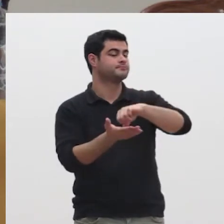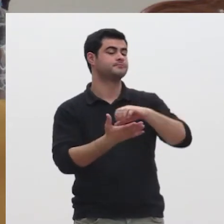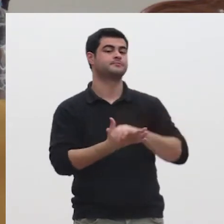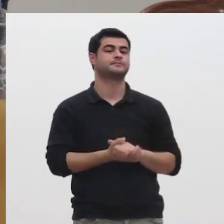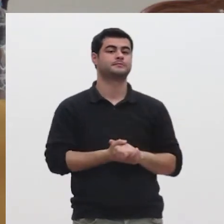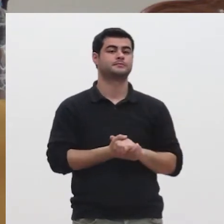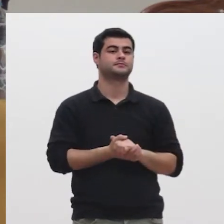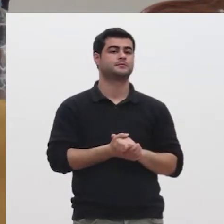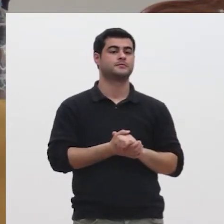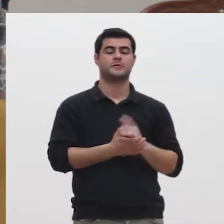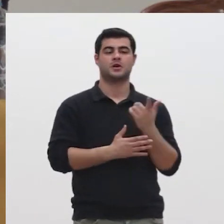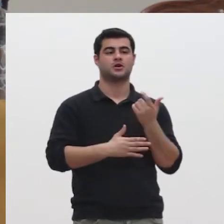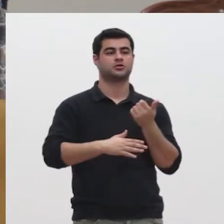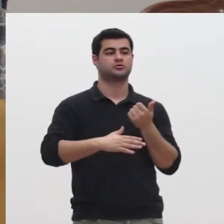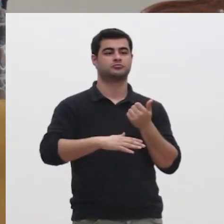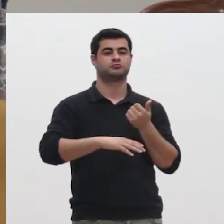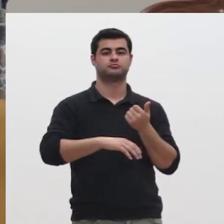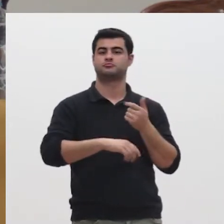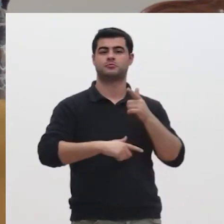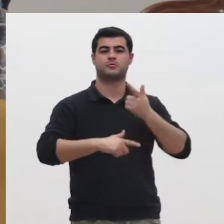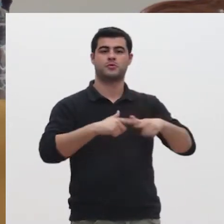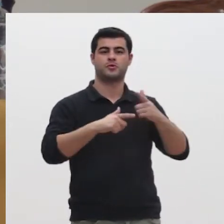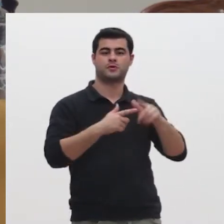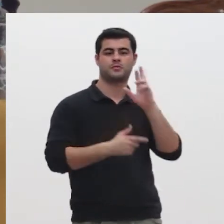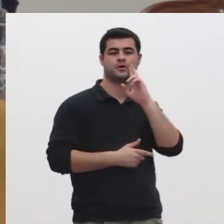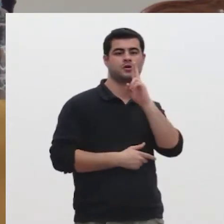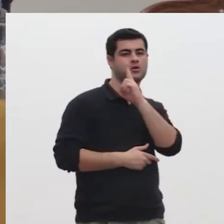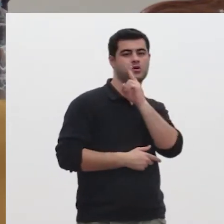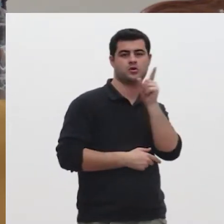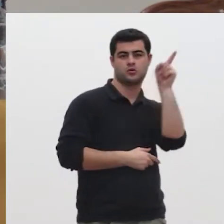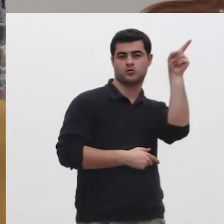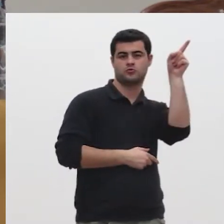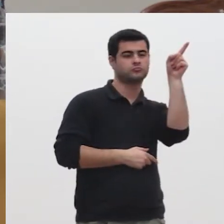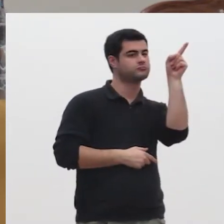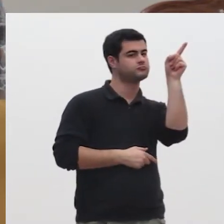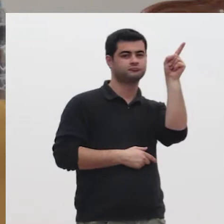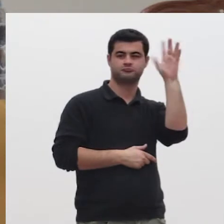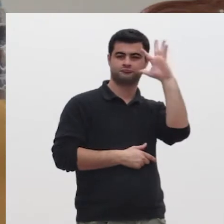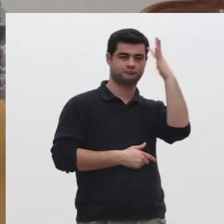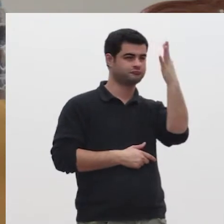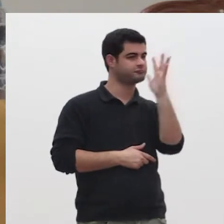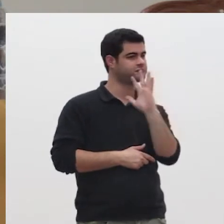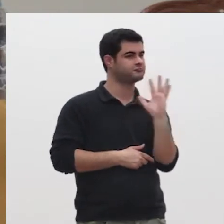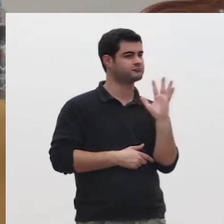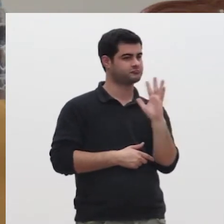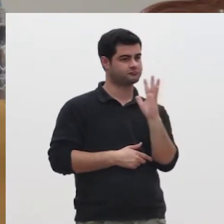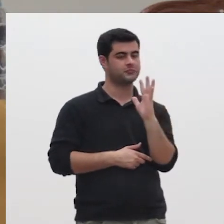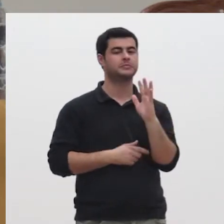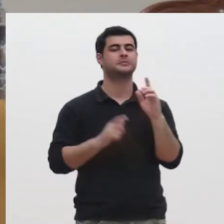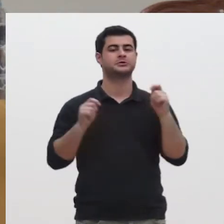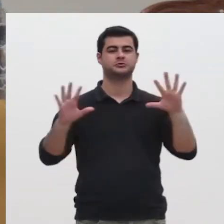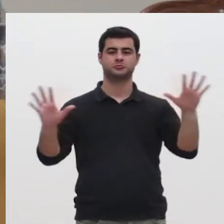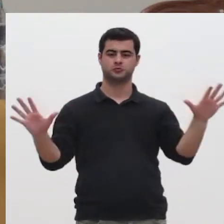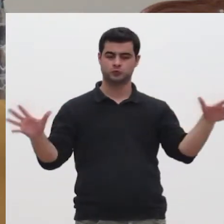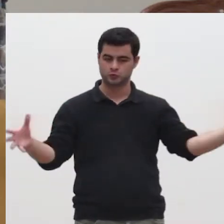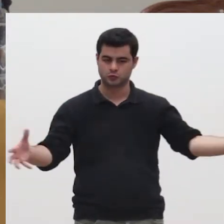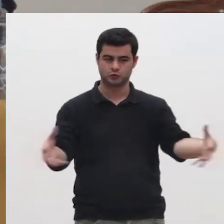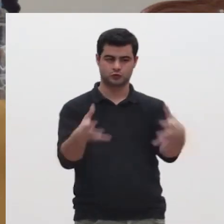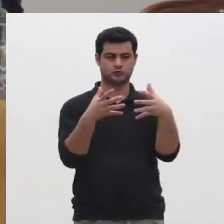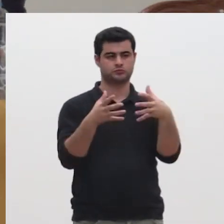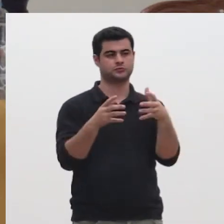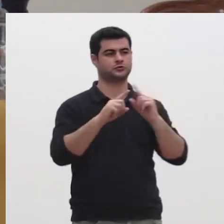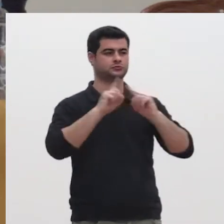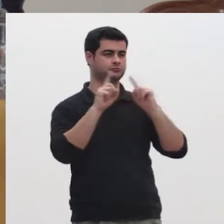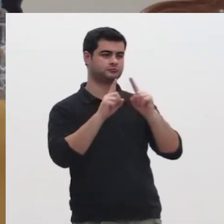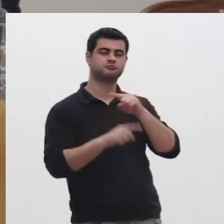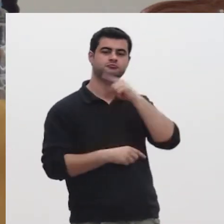a gestão não resolveu o problema do RU. Então, como é possível toda a comunidade, todos os estudantes aqui da agrária não têm disponível o RU? Quer